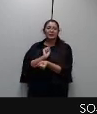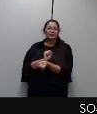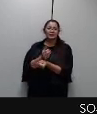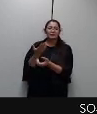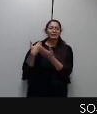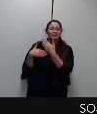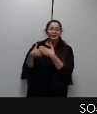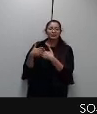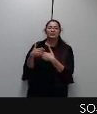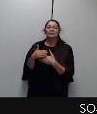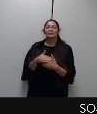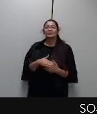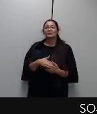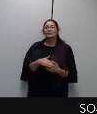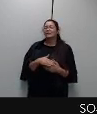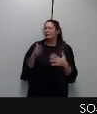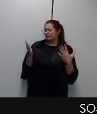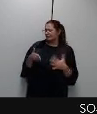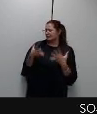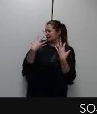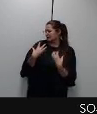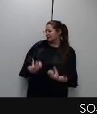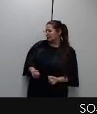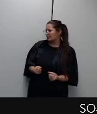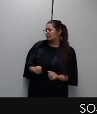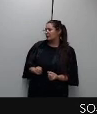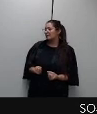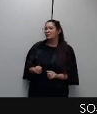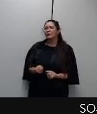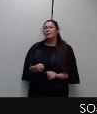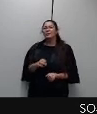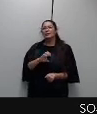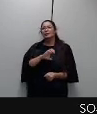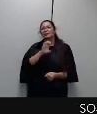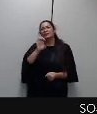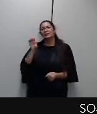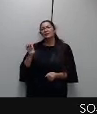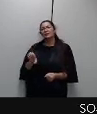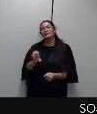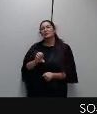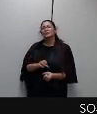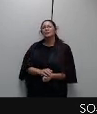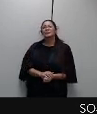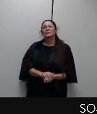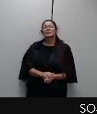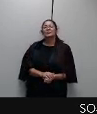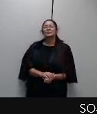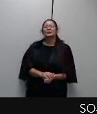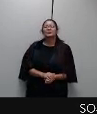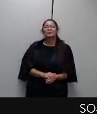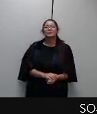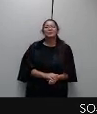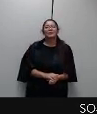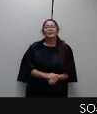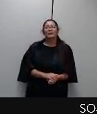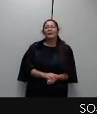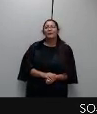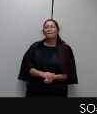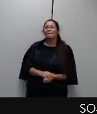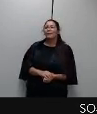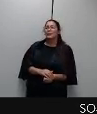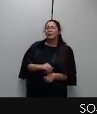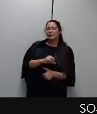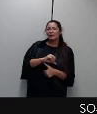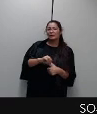vamos agora Ministro Napoleão como são destaques a gente então passa a fazer no caso rodízio de plástico